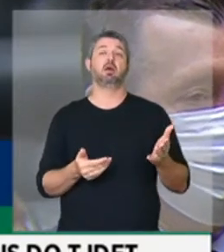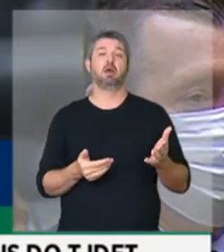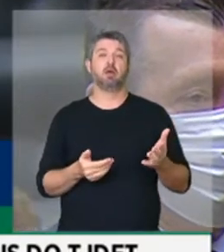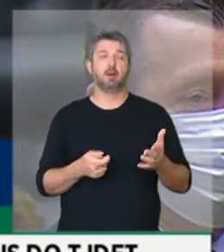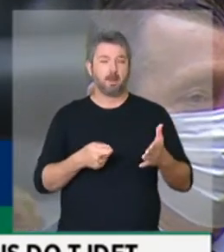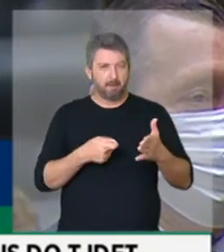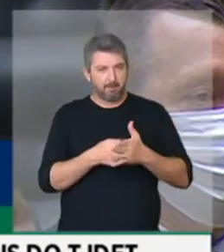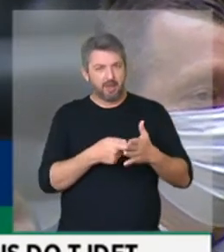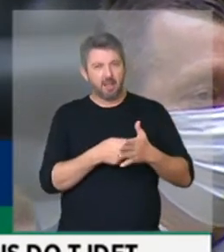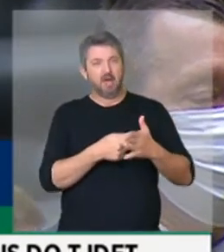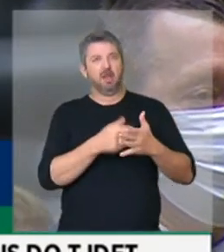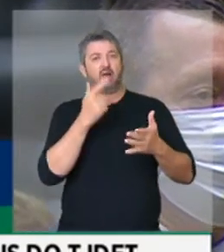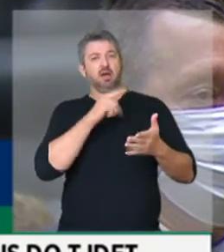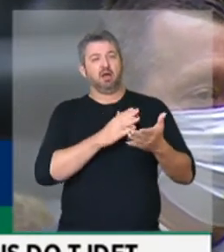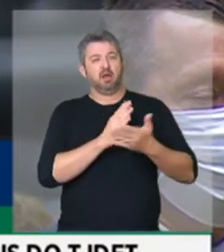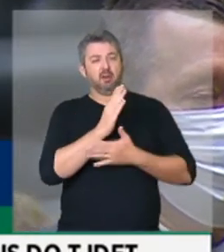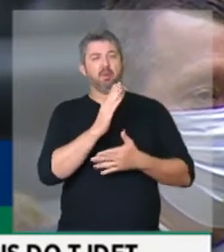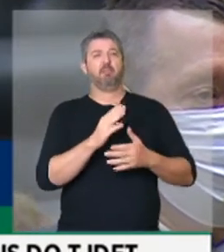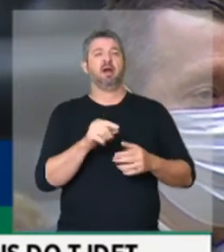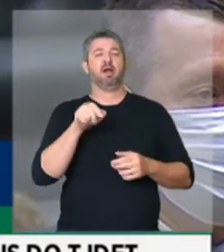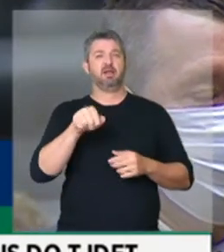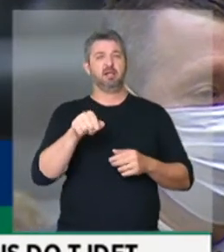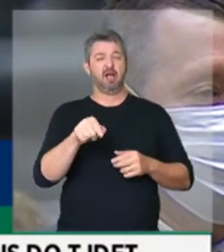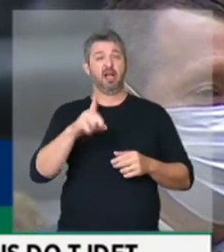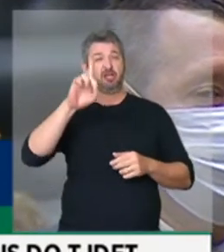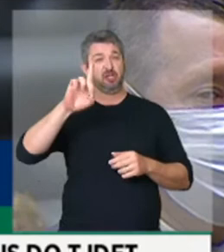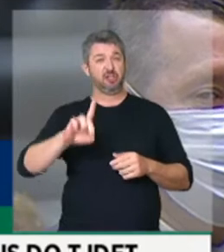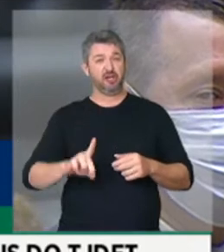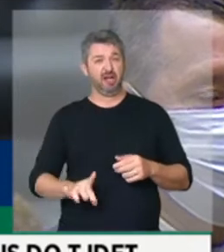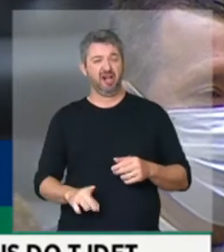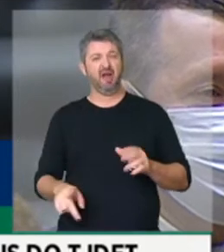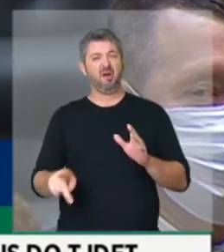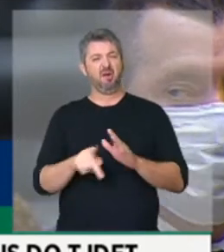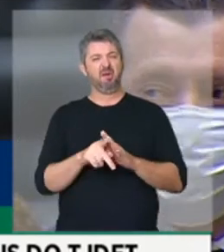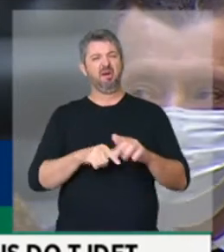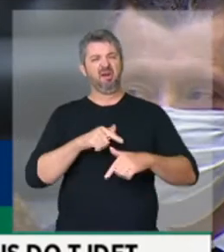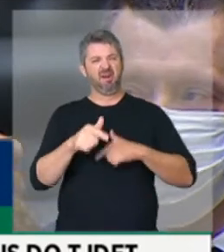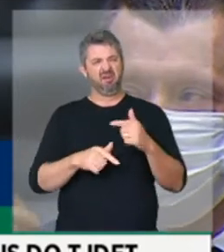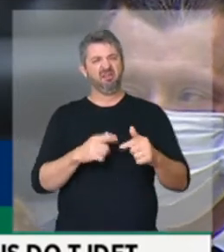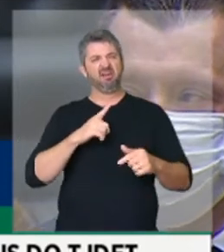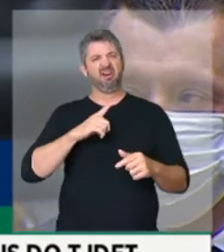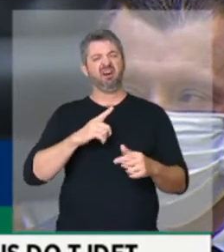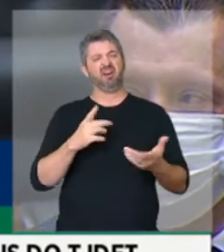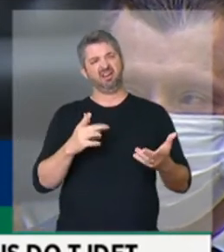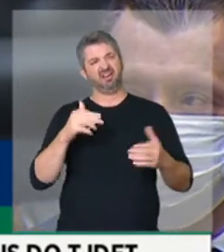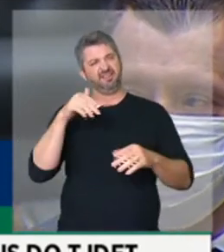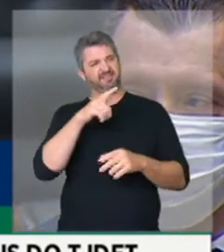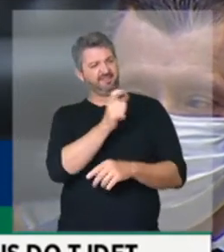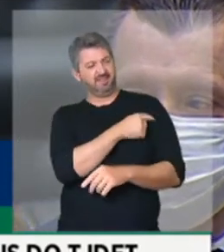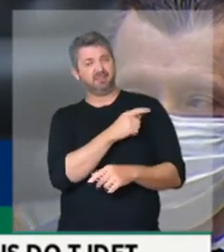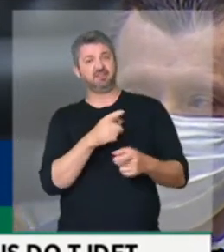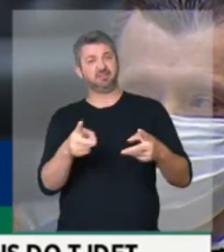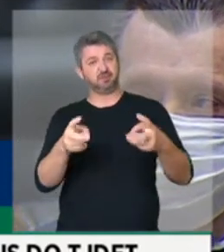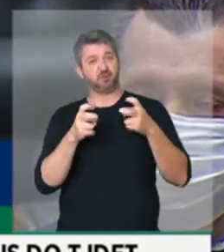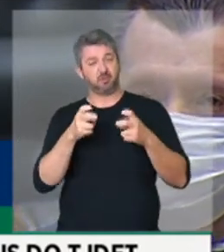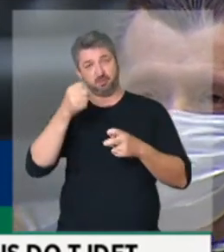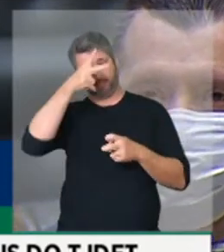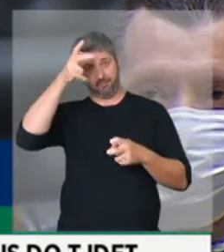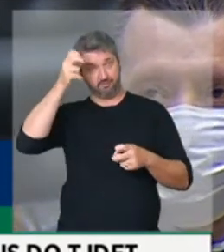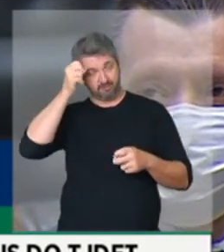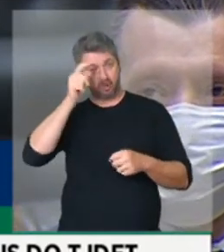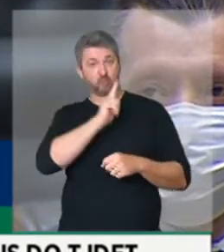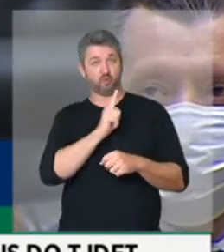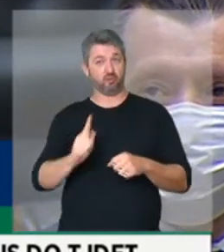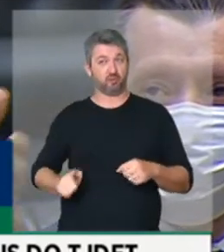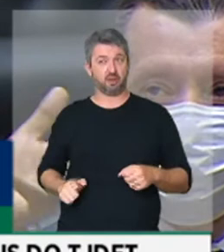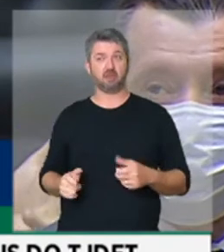pressão para aprovação deste direito dos trabalhadores se vacinarem e cobrar dos prefeitos,